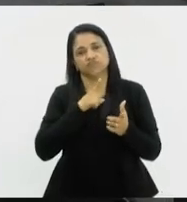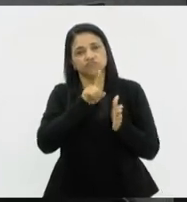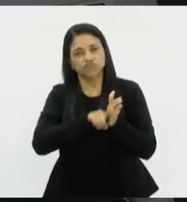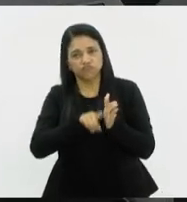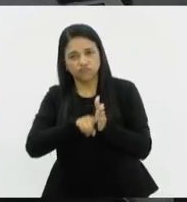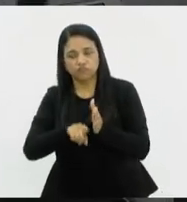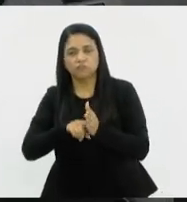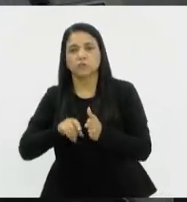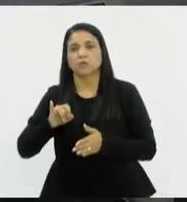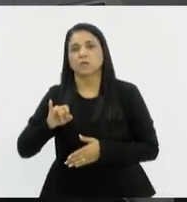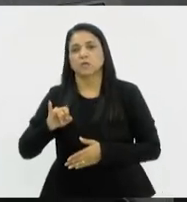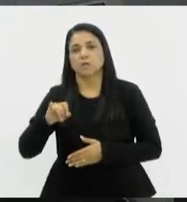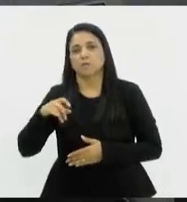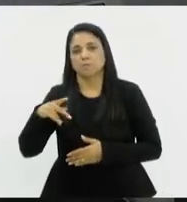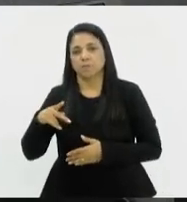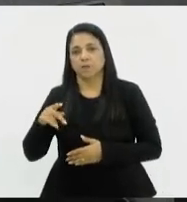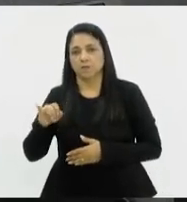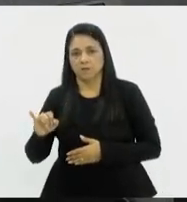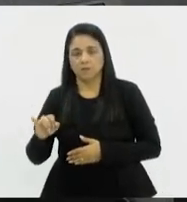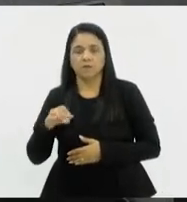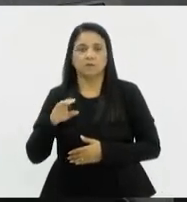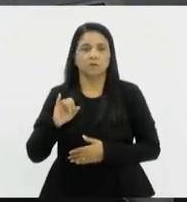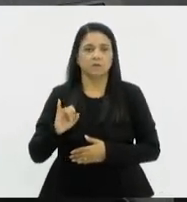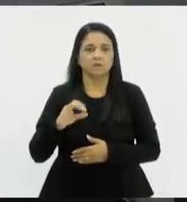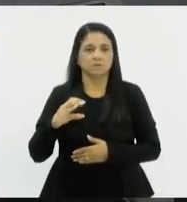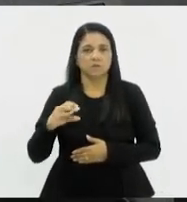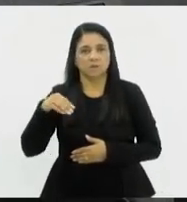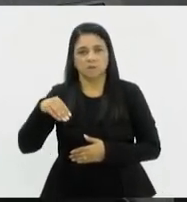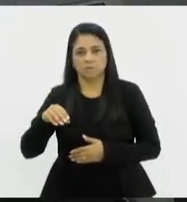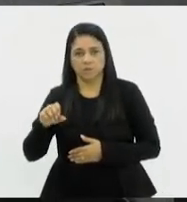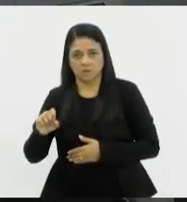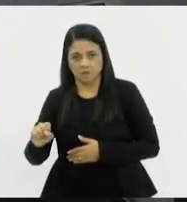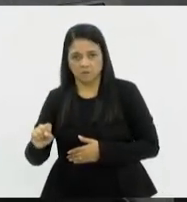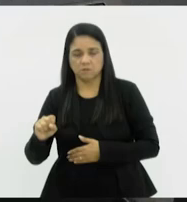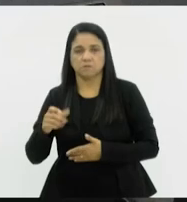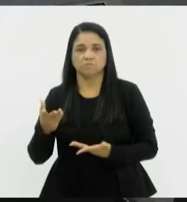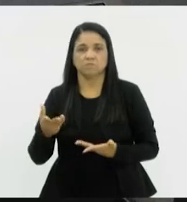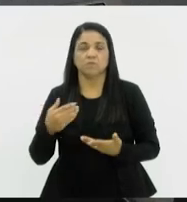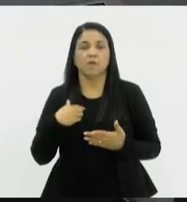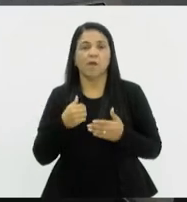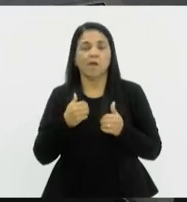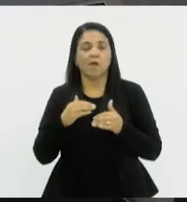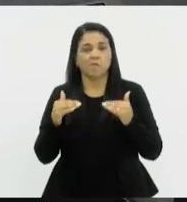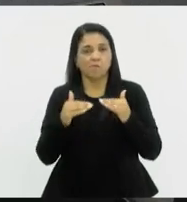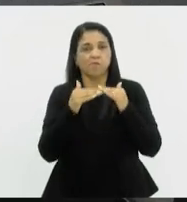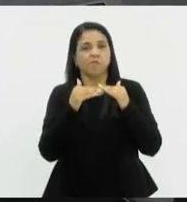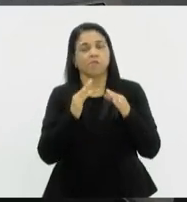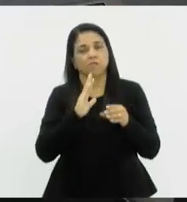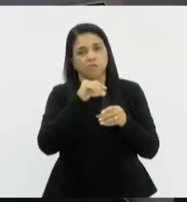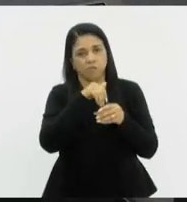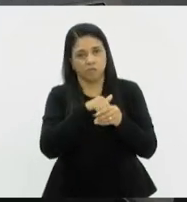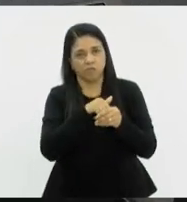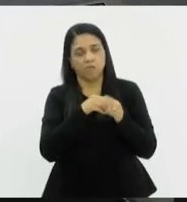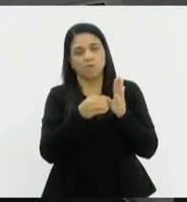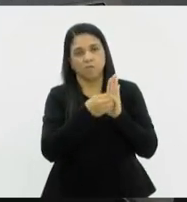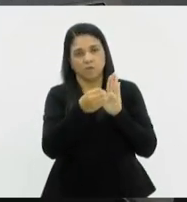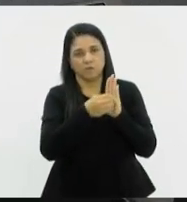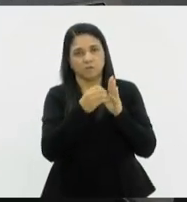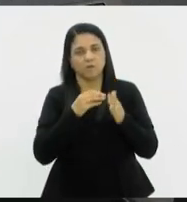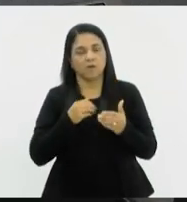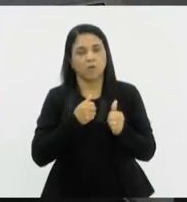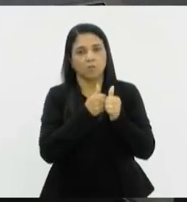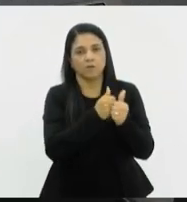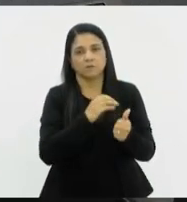ICMS. Então, meu parecer é favorável, acompanhando o parecer da